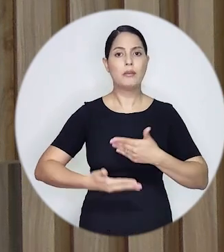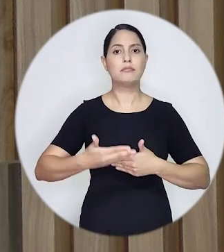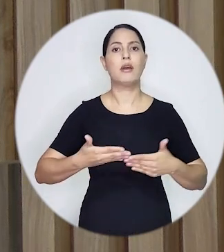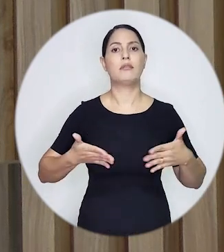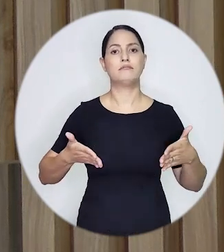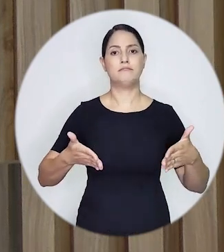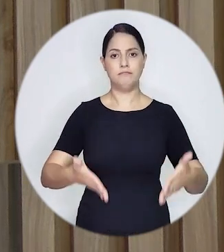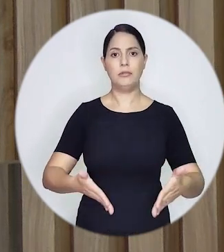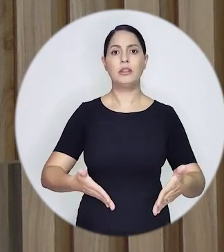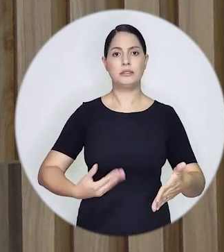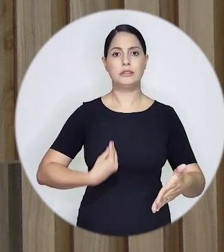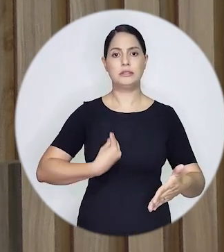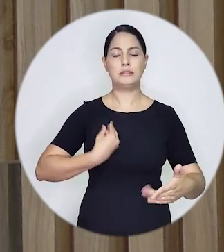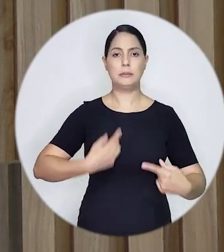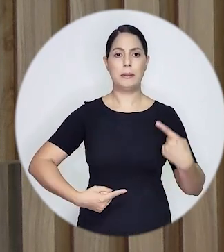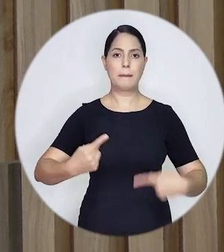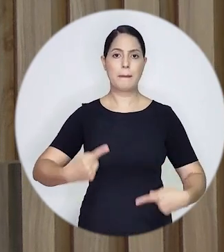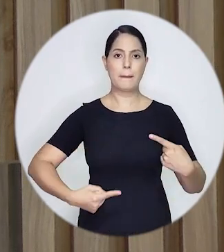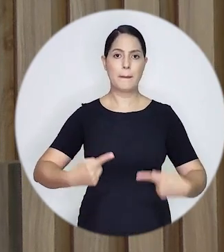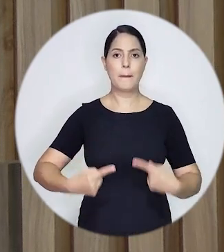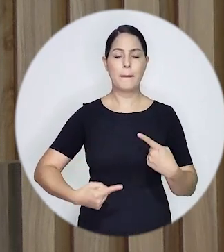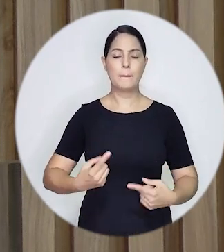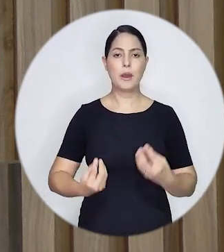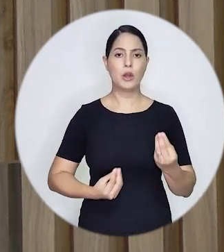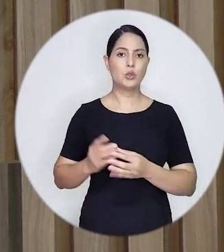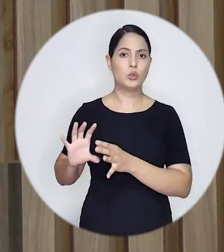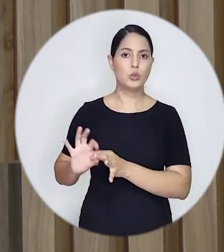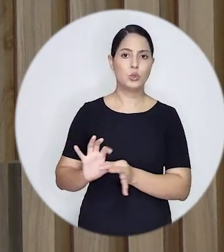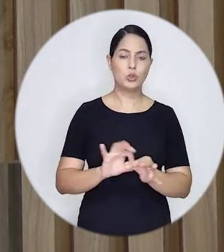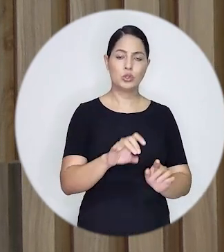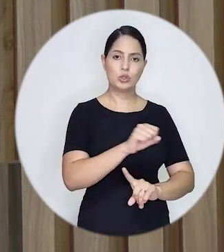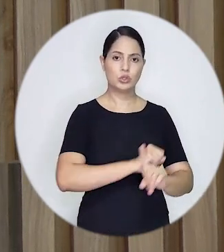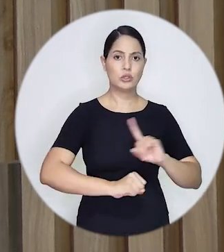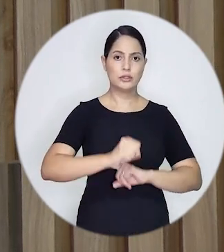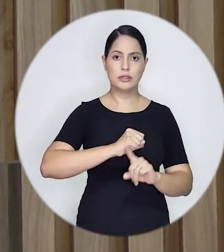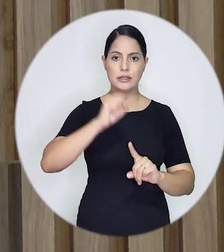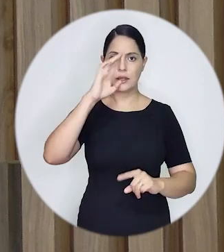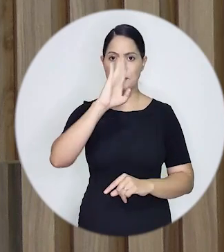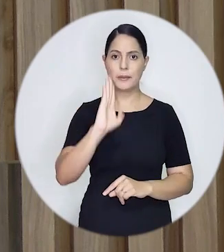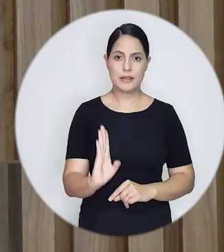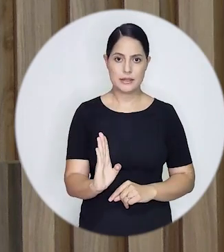Agência Nacional de Vigilância Sanitária passou a permitir a importação de medicamentos à base de